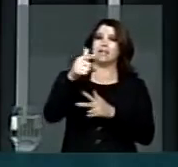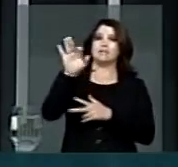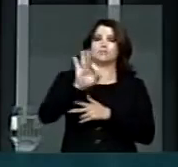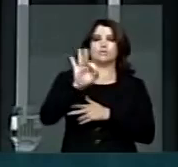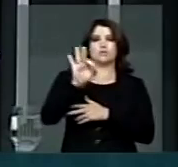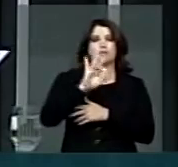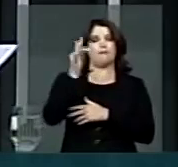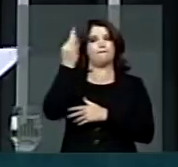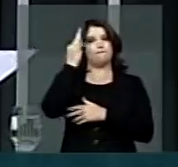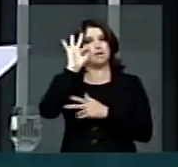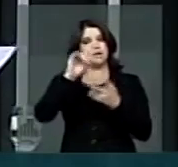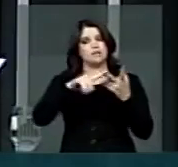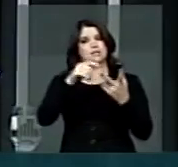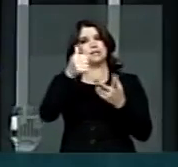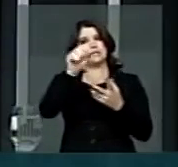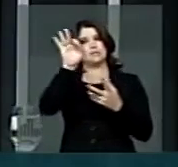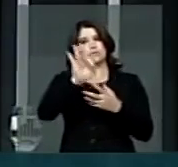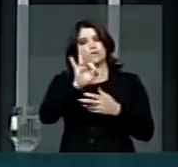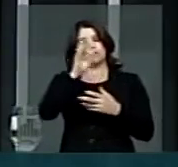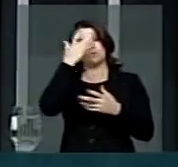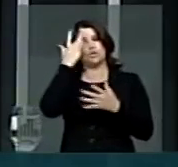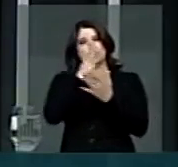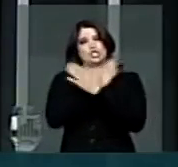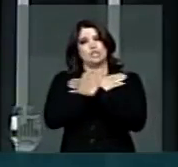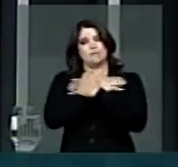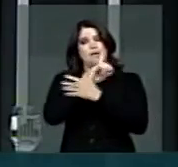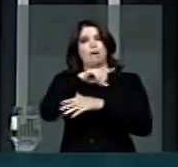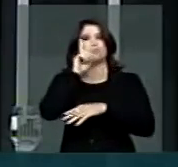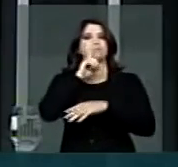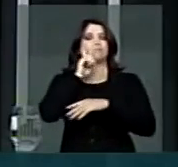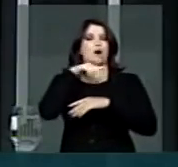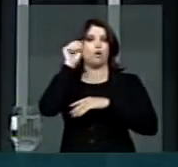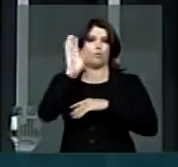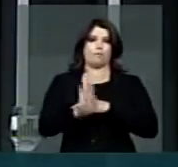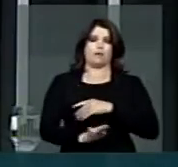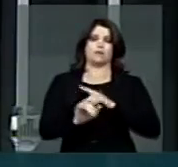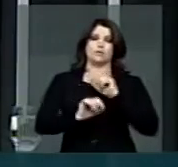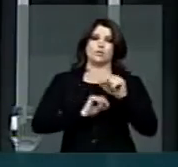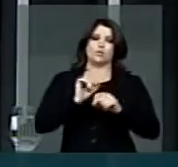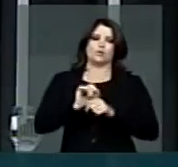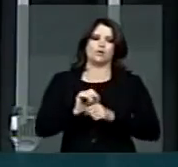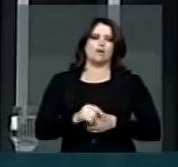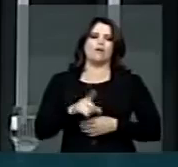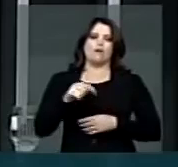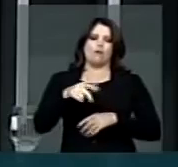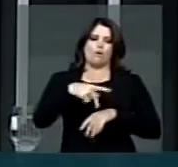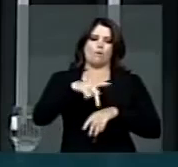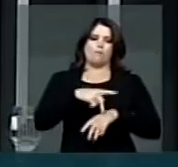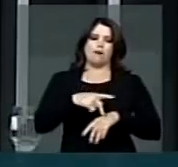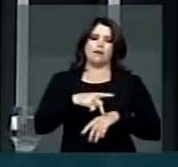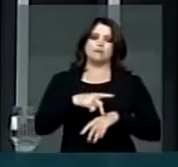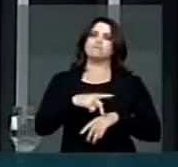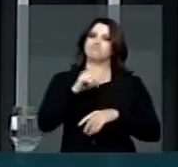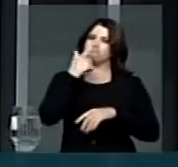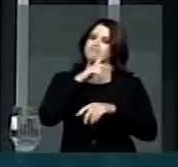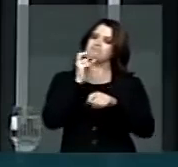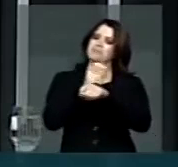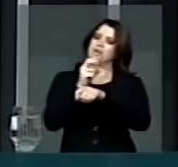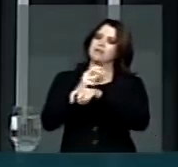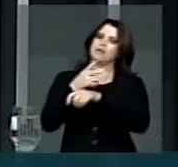na França, 10% desempregados nos Estados Unidos, o Brasil é o país de pleno emprego,